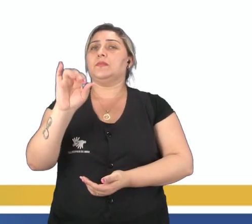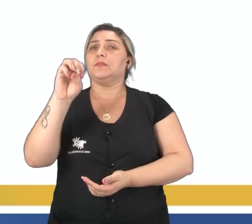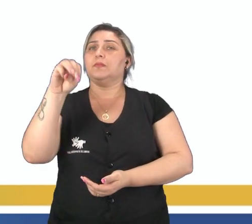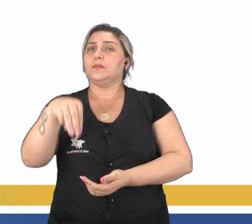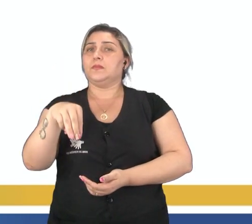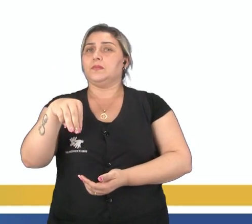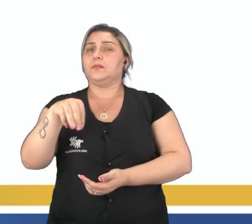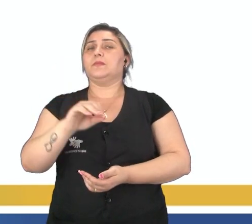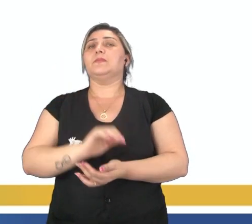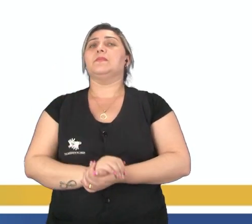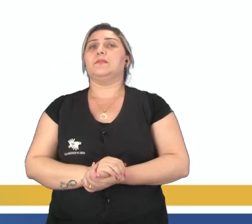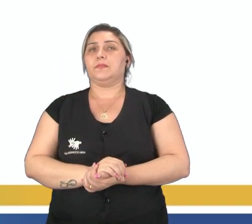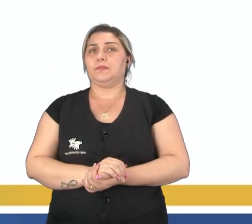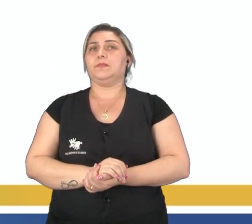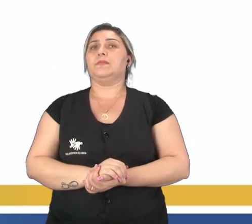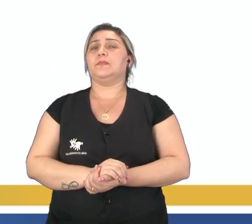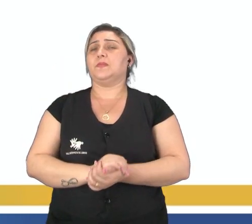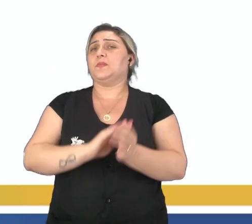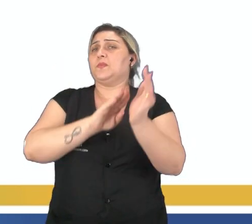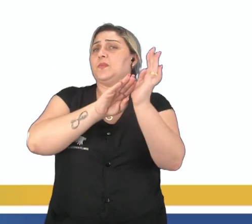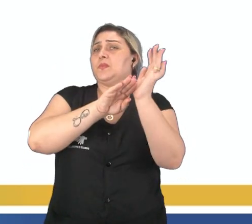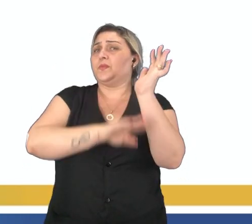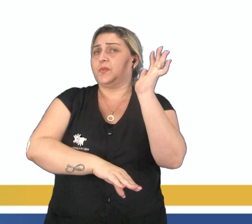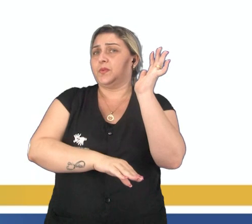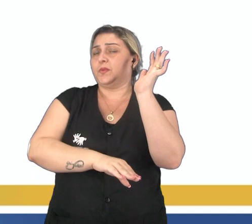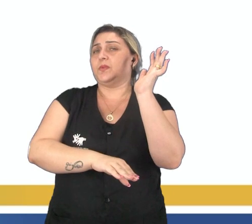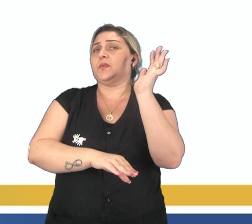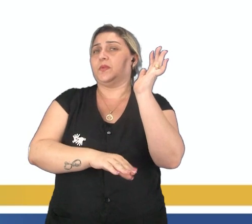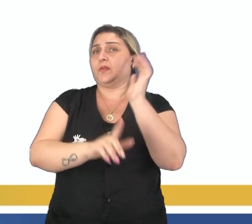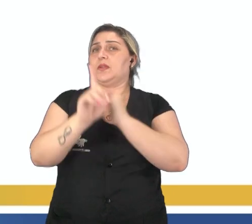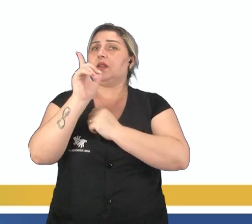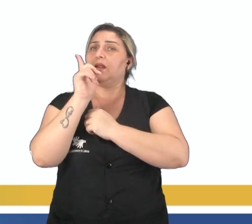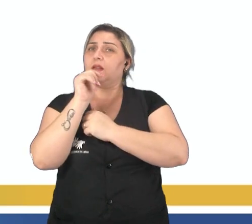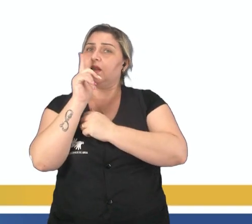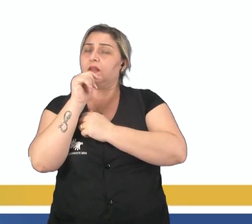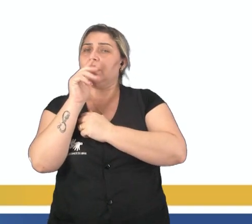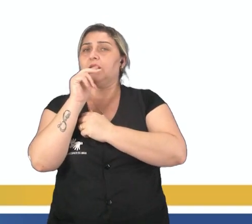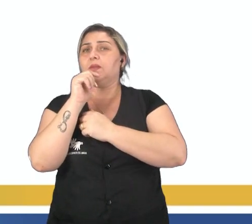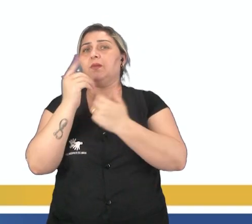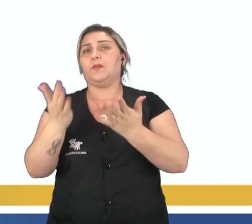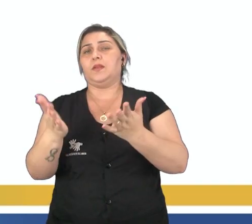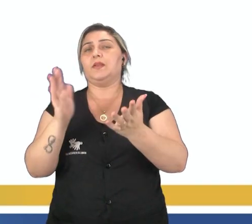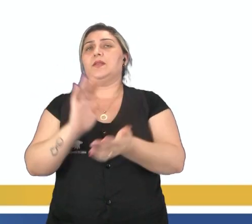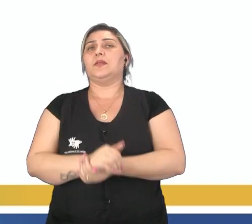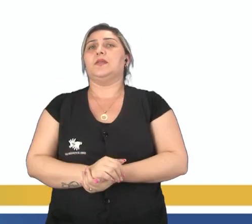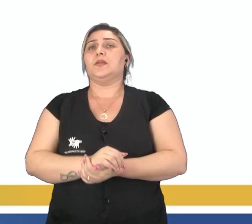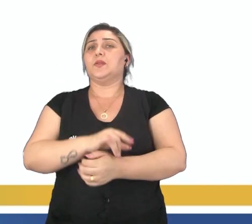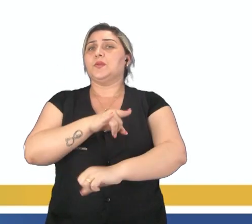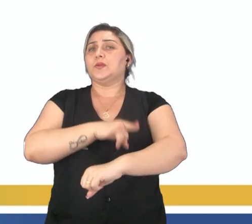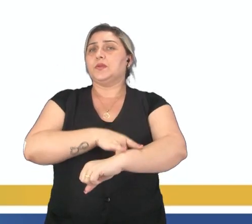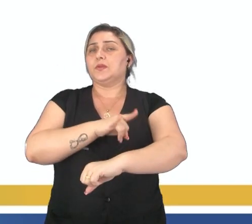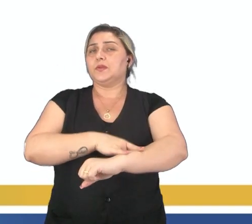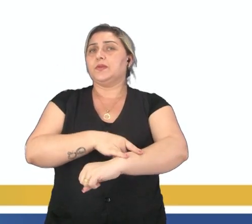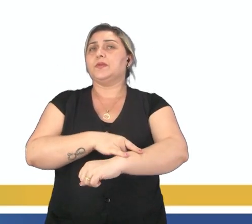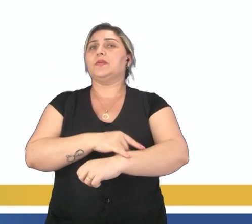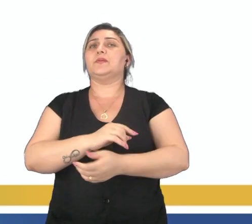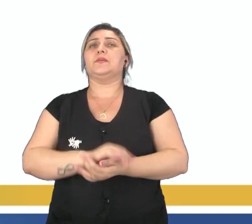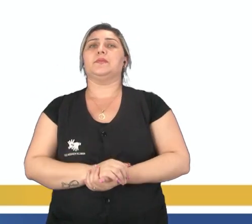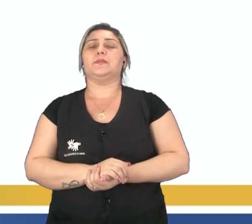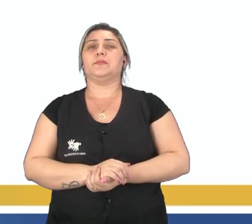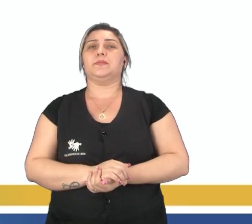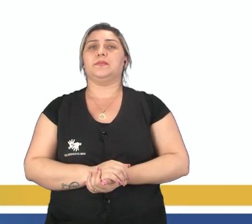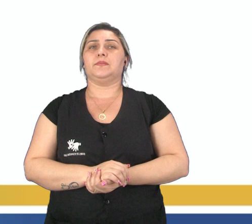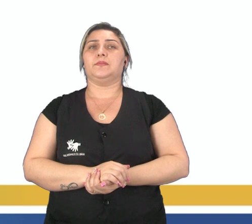aí vai ser o rim, né, que vai atuar no nosso processo de excreção. Ele a todo momento está filtrando nosso sangue, está fazendo o processo de formação de